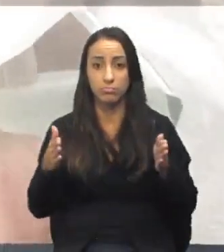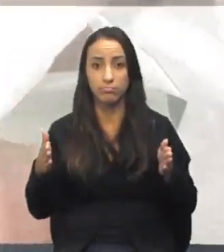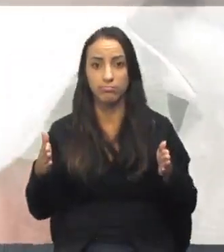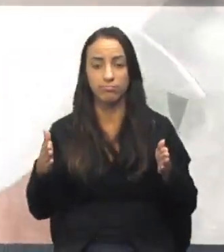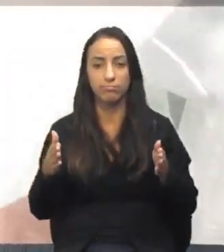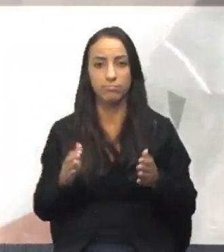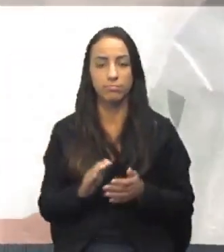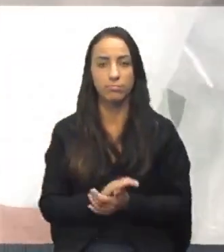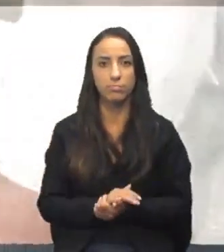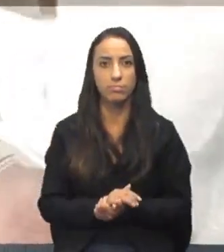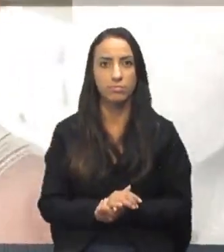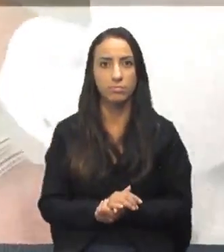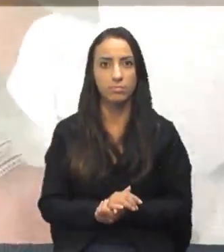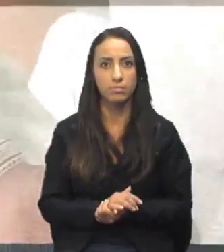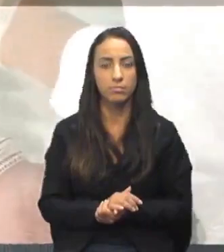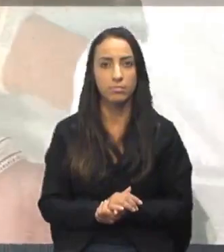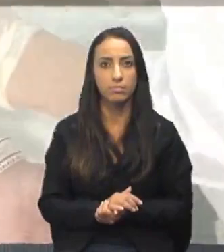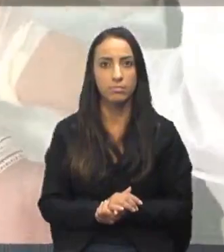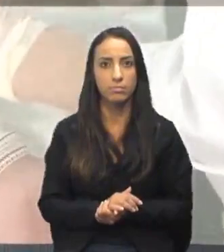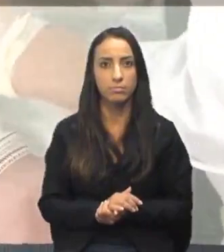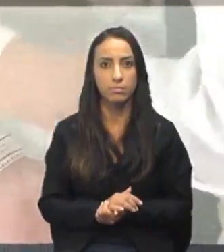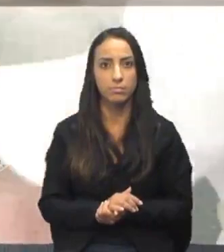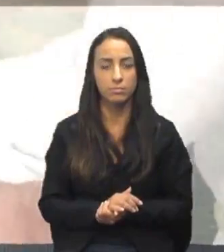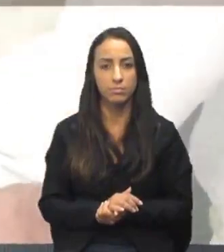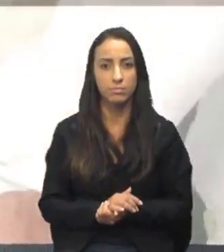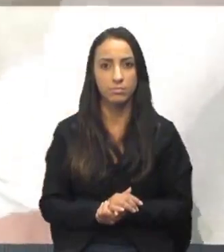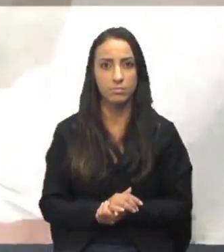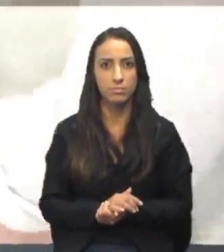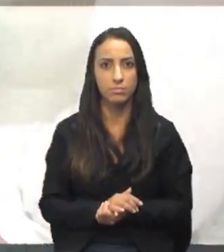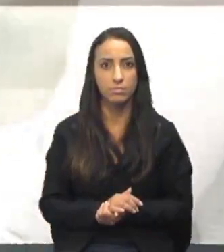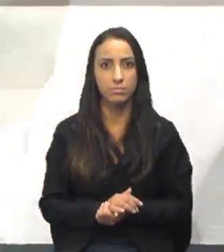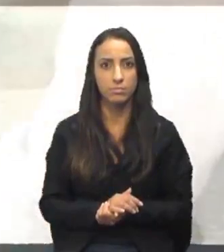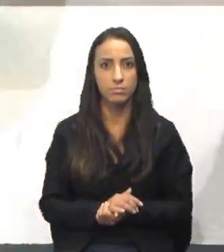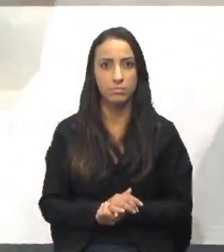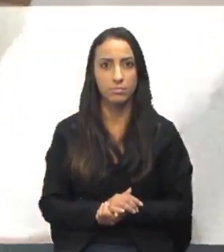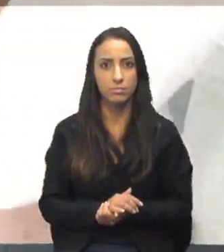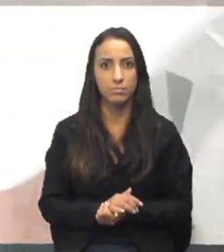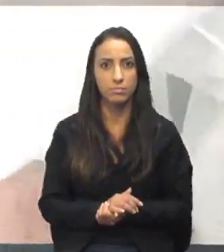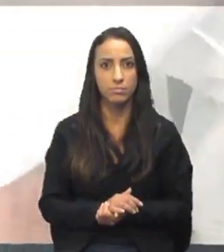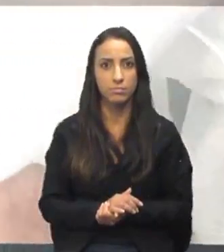circular, tá? Então, é com lesões mais extensas,